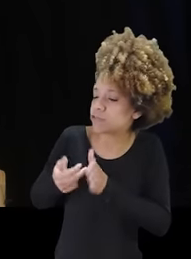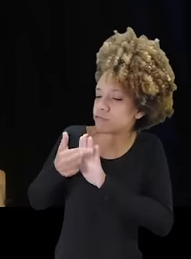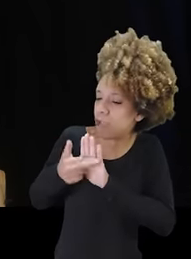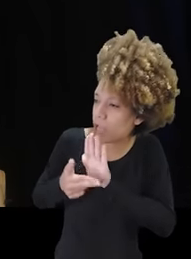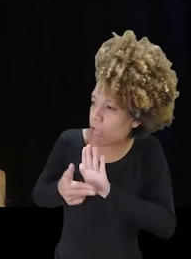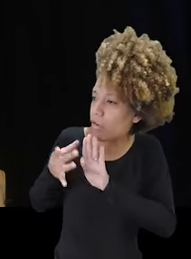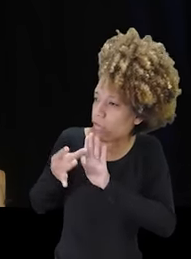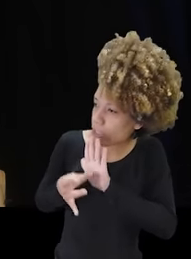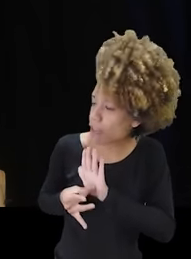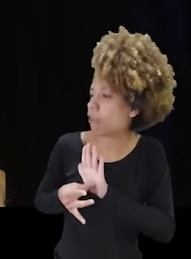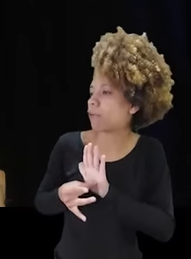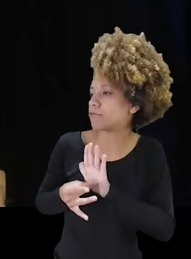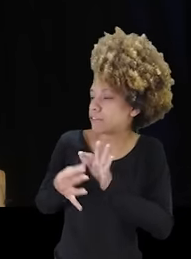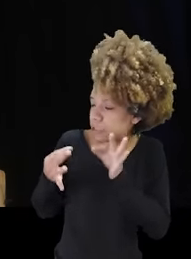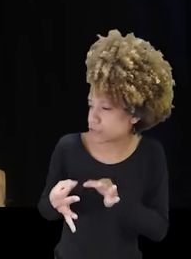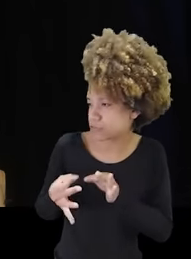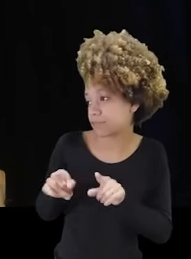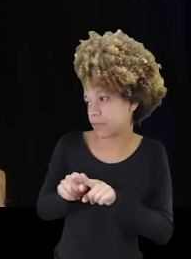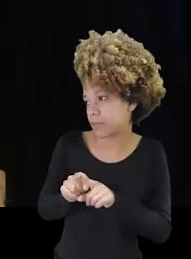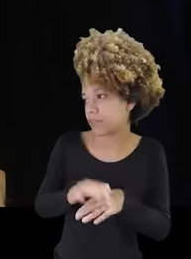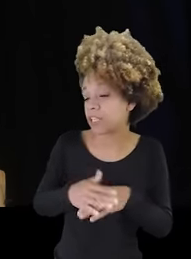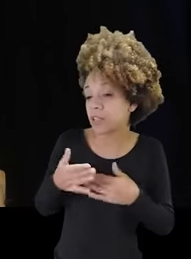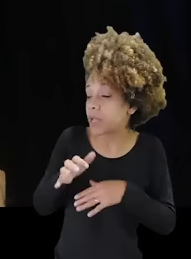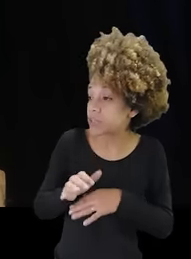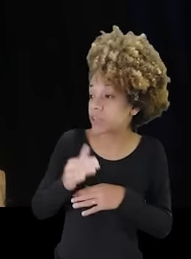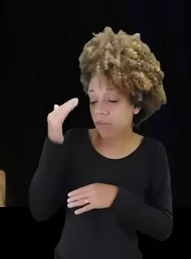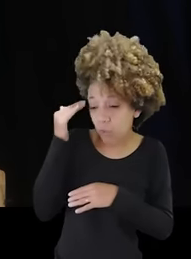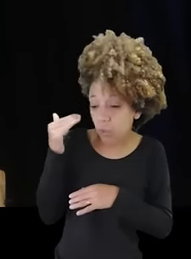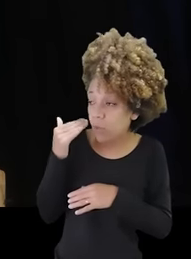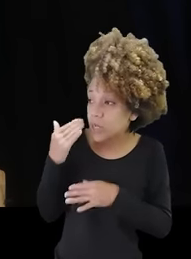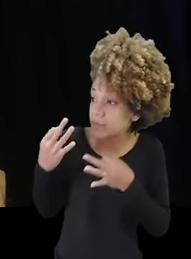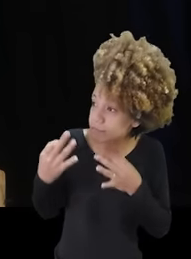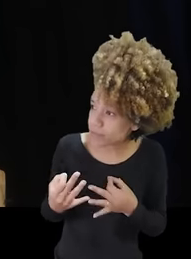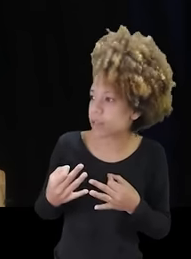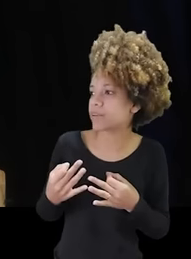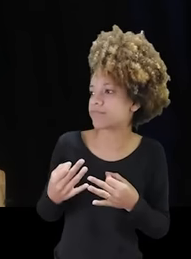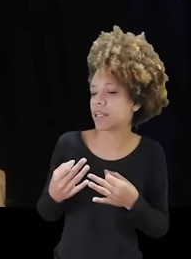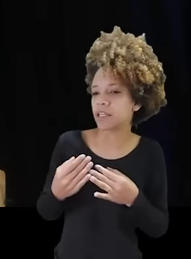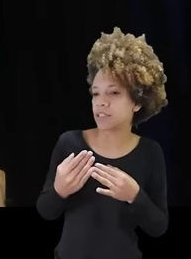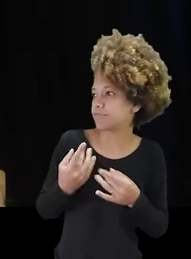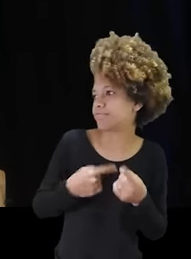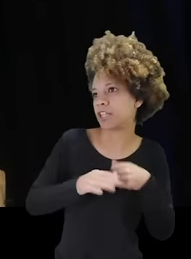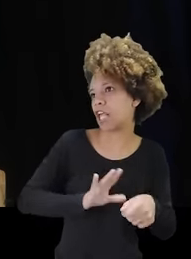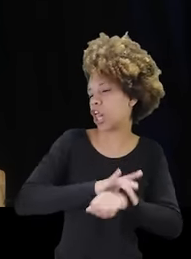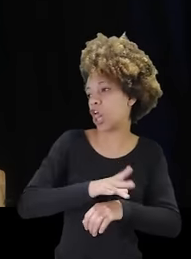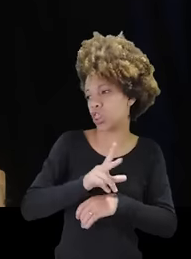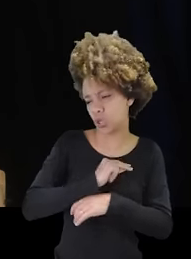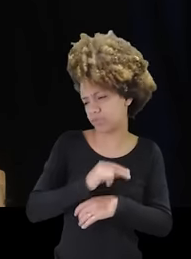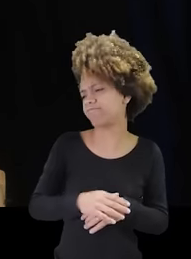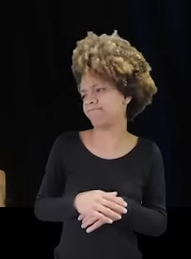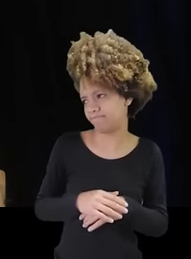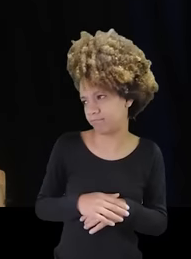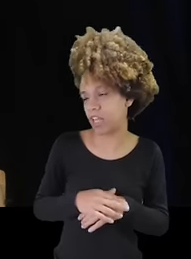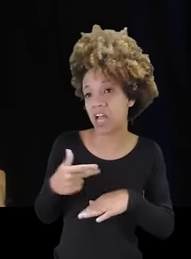e muito certinho então isso que fez a curar dar certo Coréia ser super seguro Nossa eu